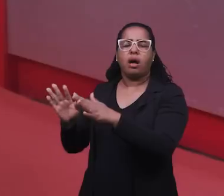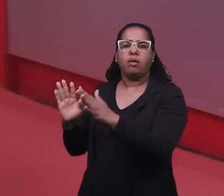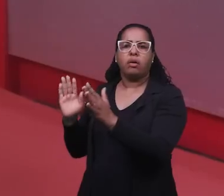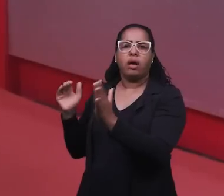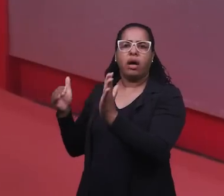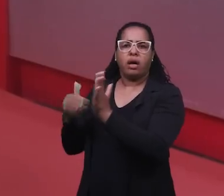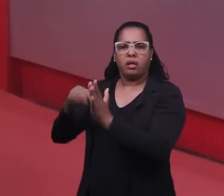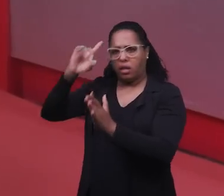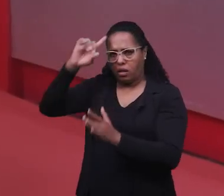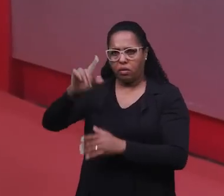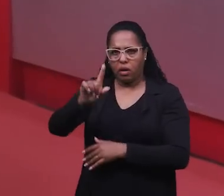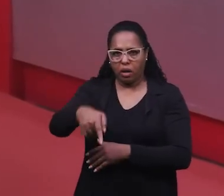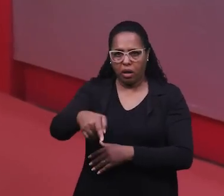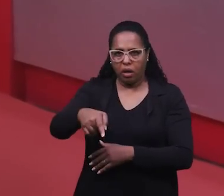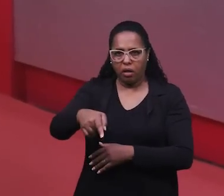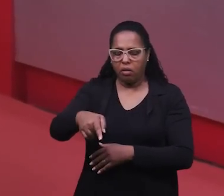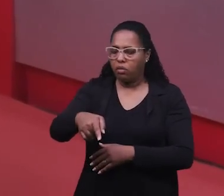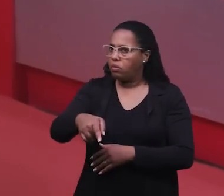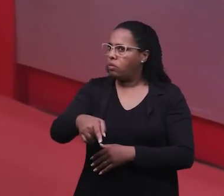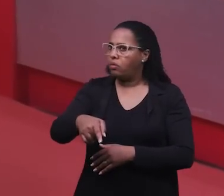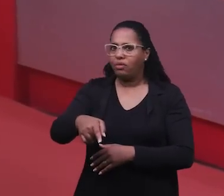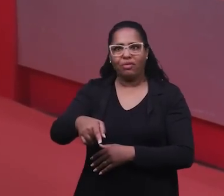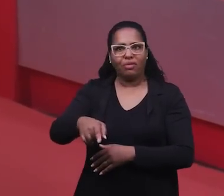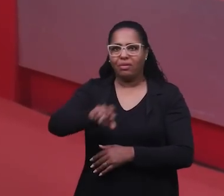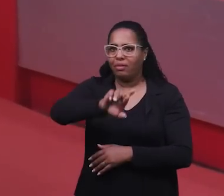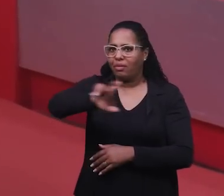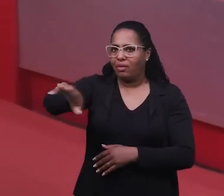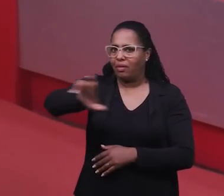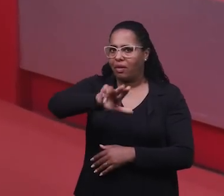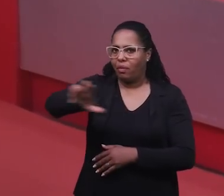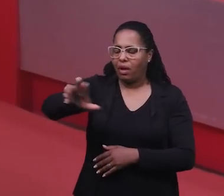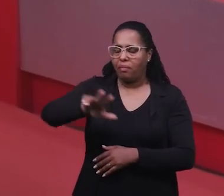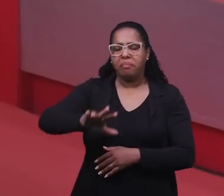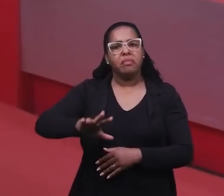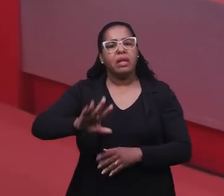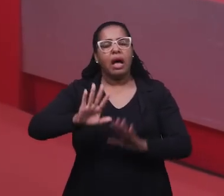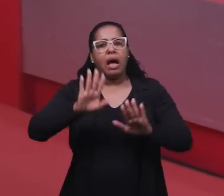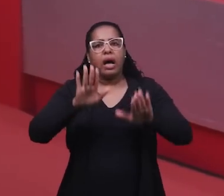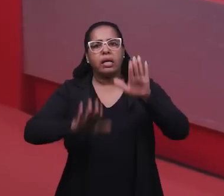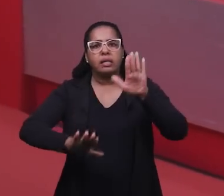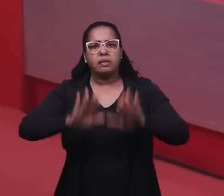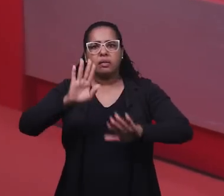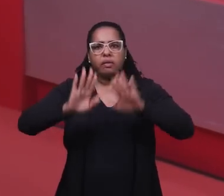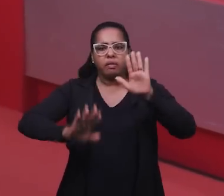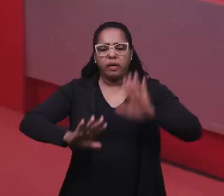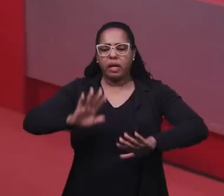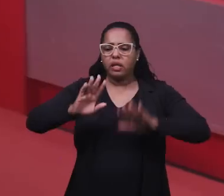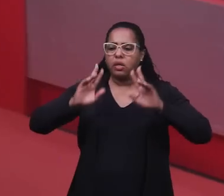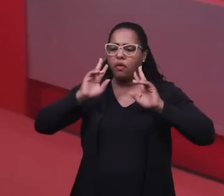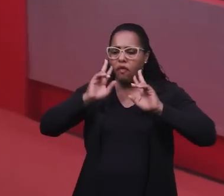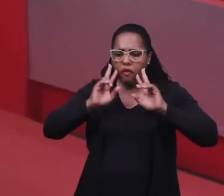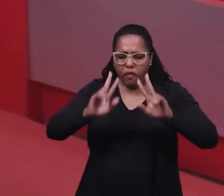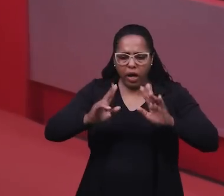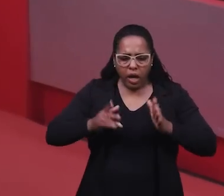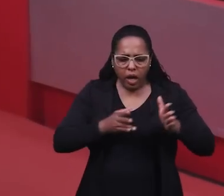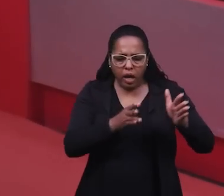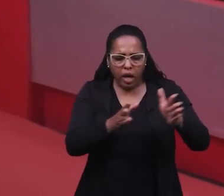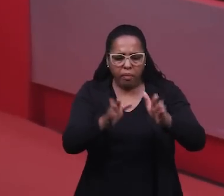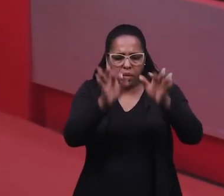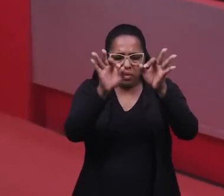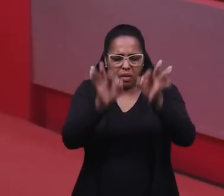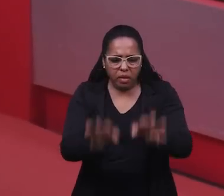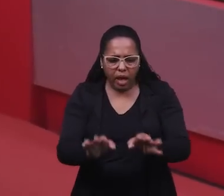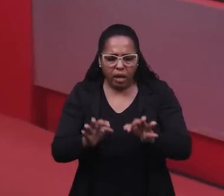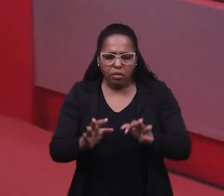Como o texto diz, há caminho que ao homem parece direito, mas o fim deles são